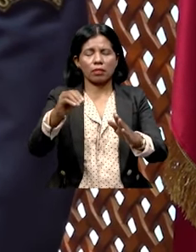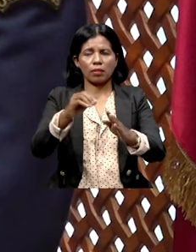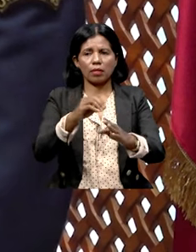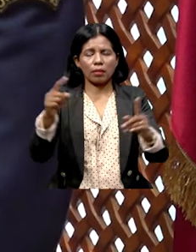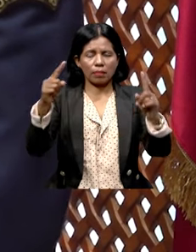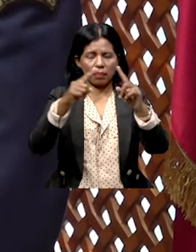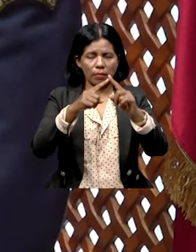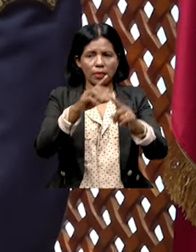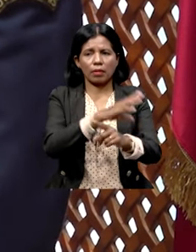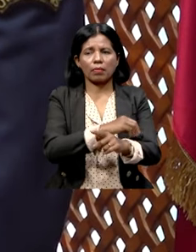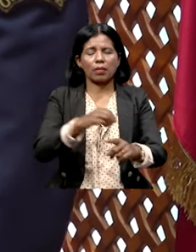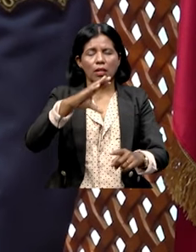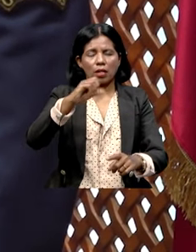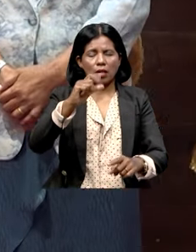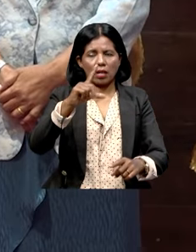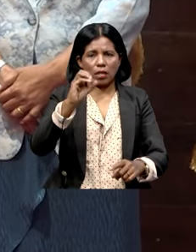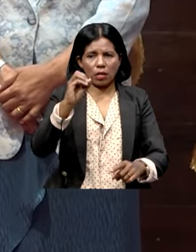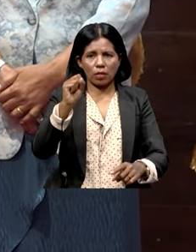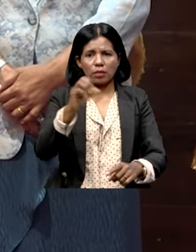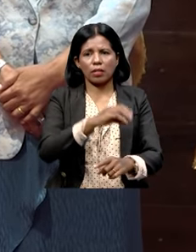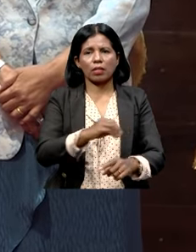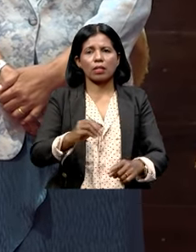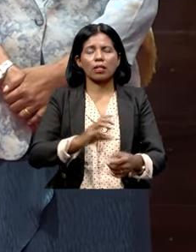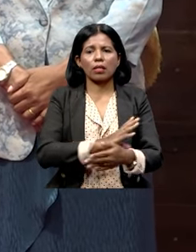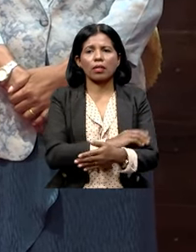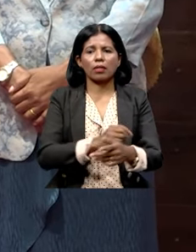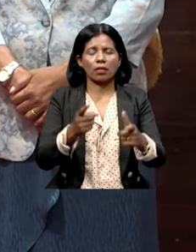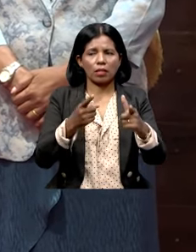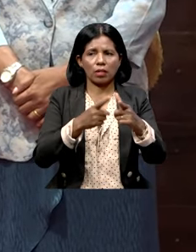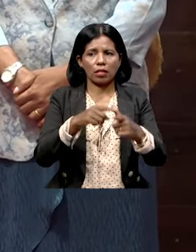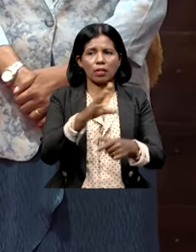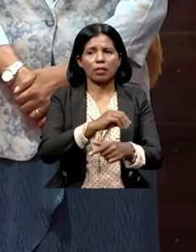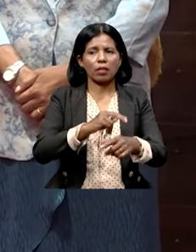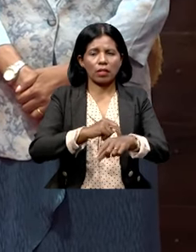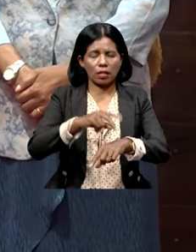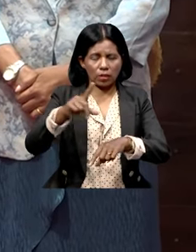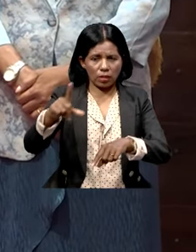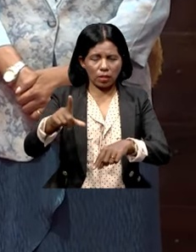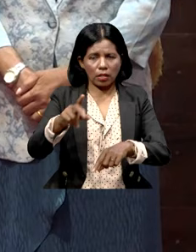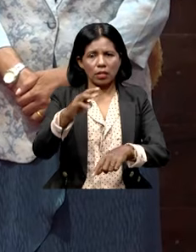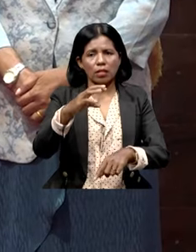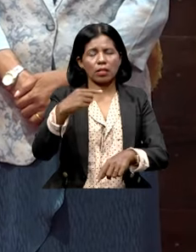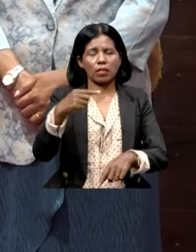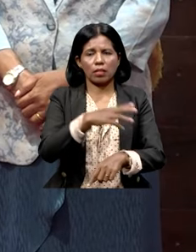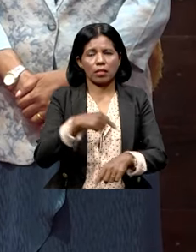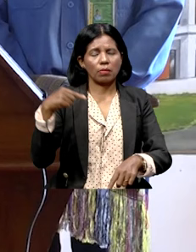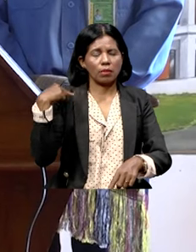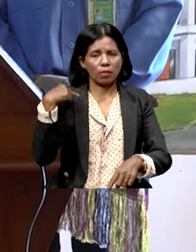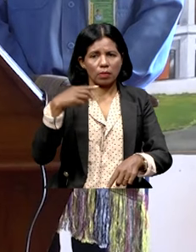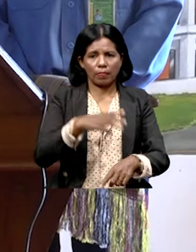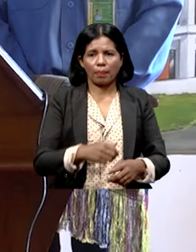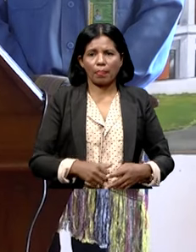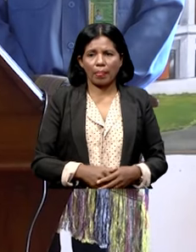ba capitão Carlos Isidoro de Jesus Batista, Guarda Nacional República, KGN Portugal.